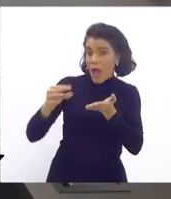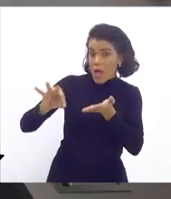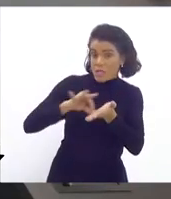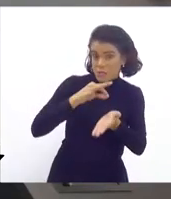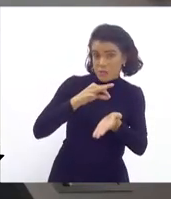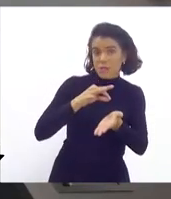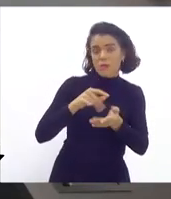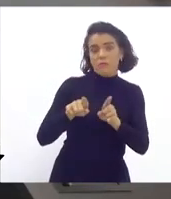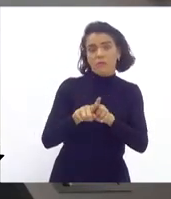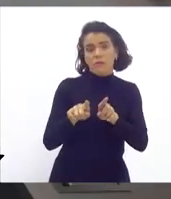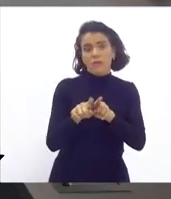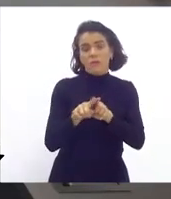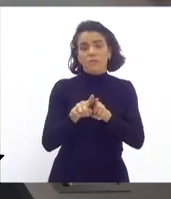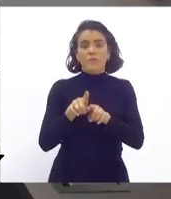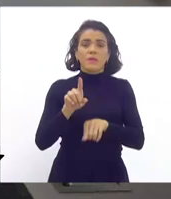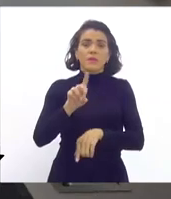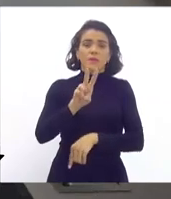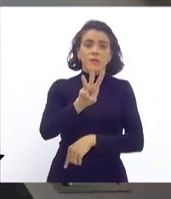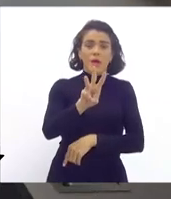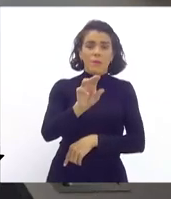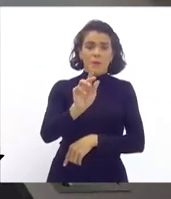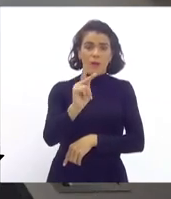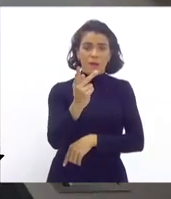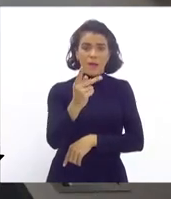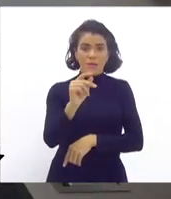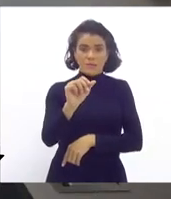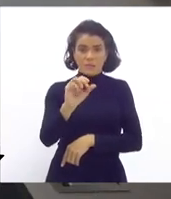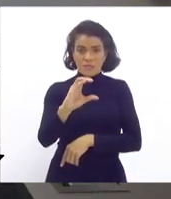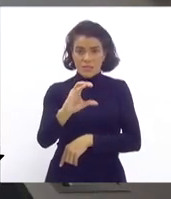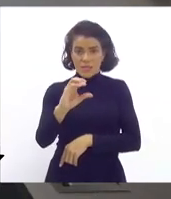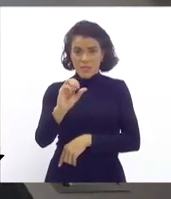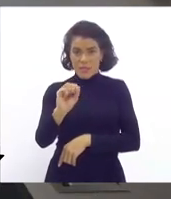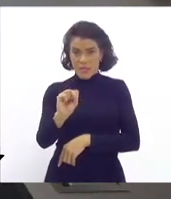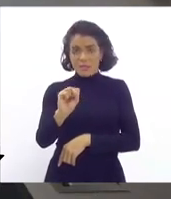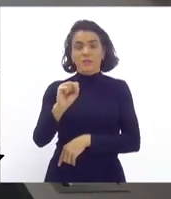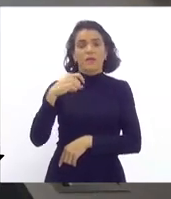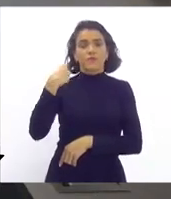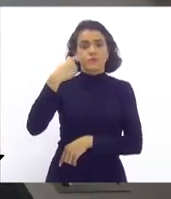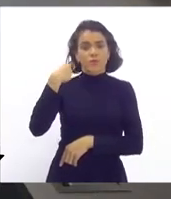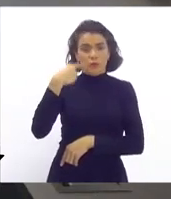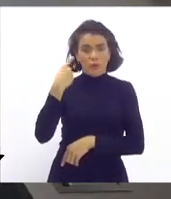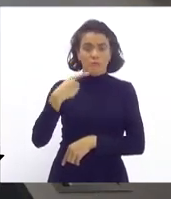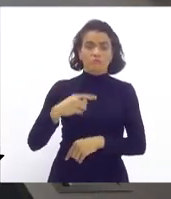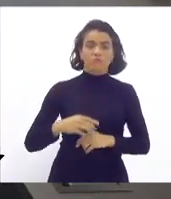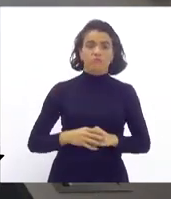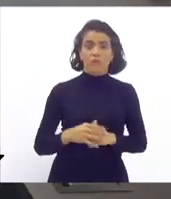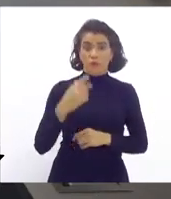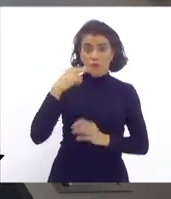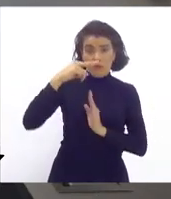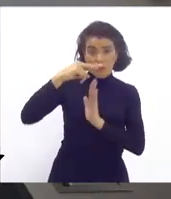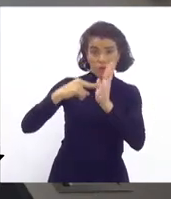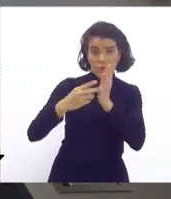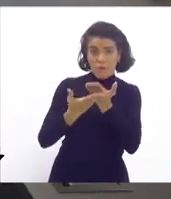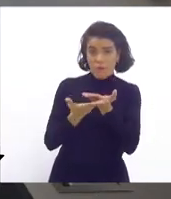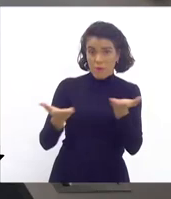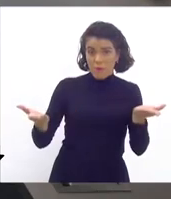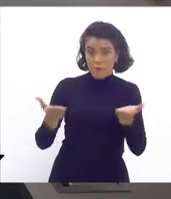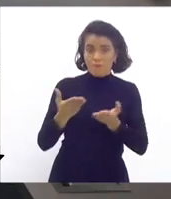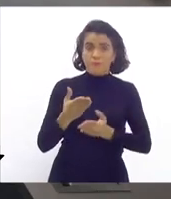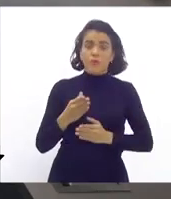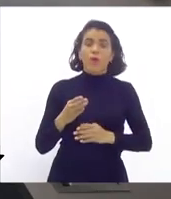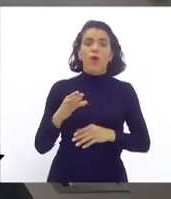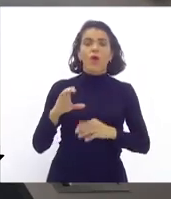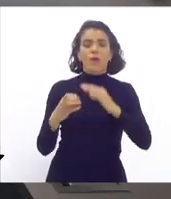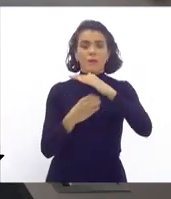whcs advogados e pelo escritório Berger Advogados Associados passo ali agora os deputados companhia